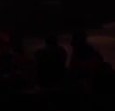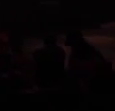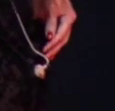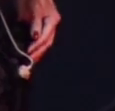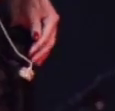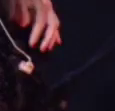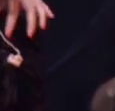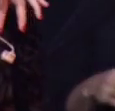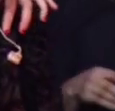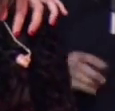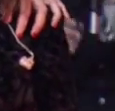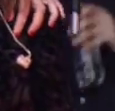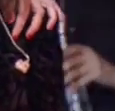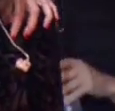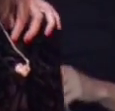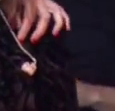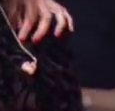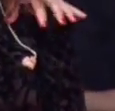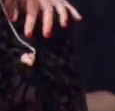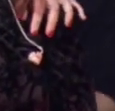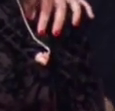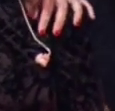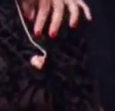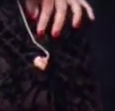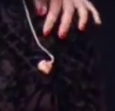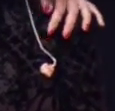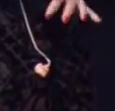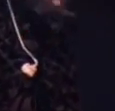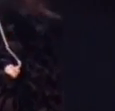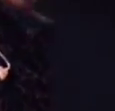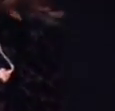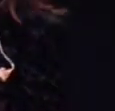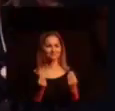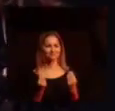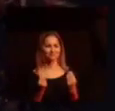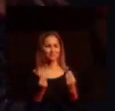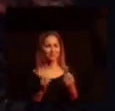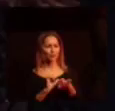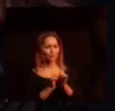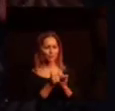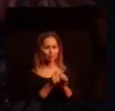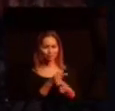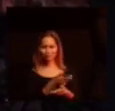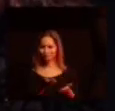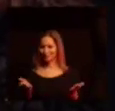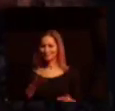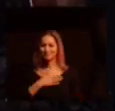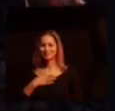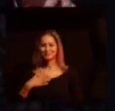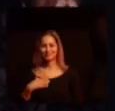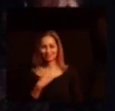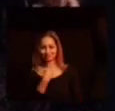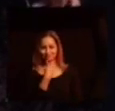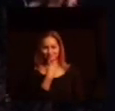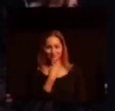Chegamos ao final desta cerimónia espetacular, muito desportiva, muito saudável,